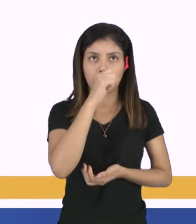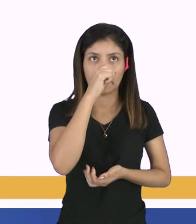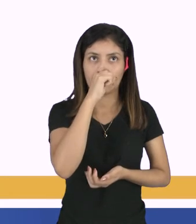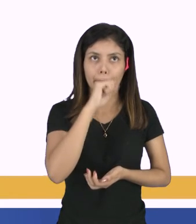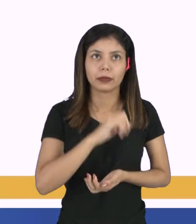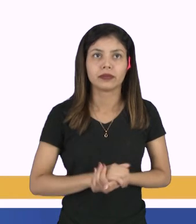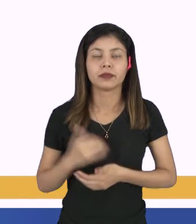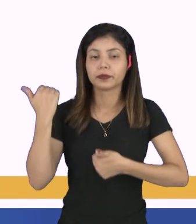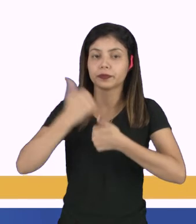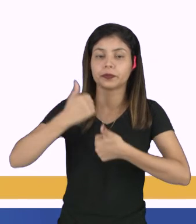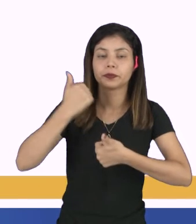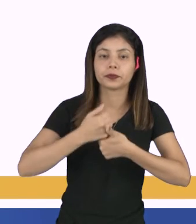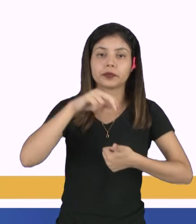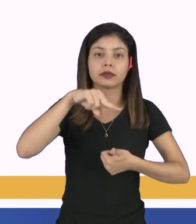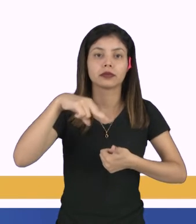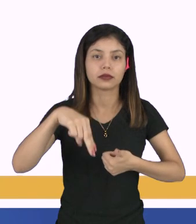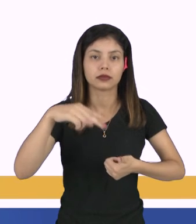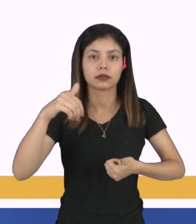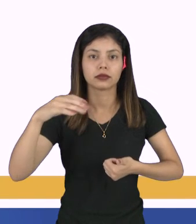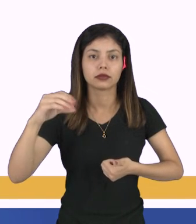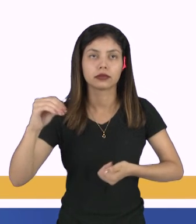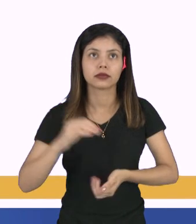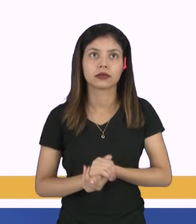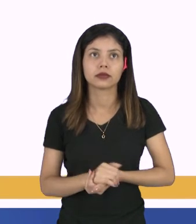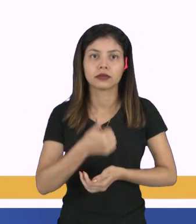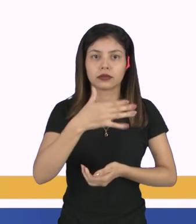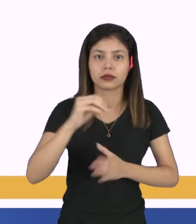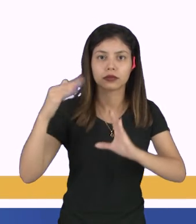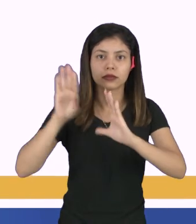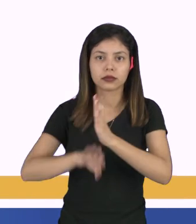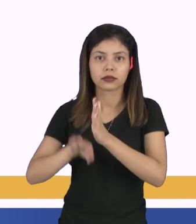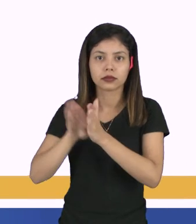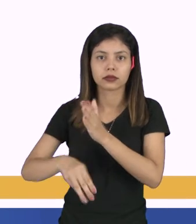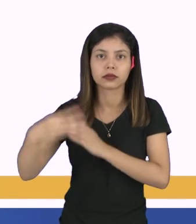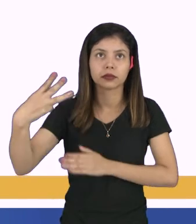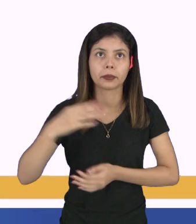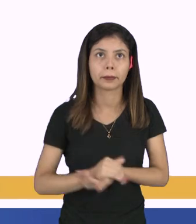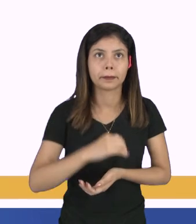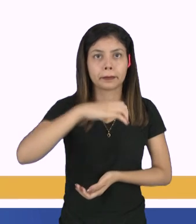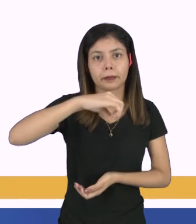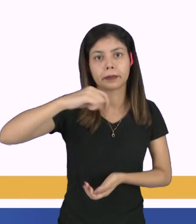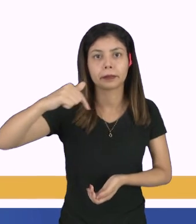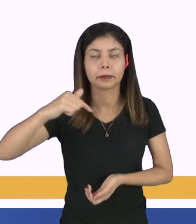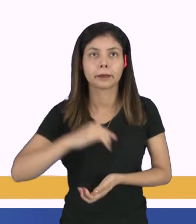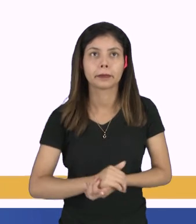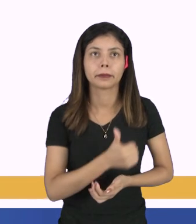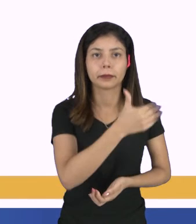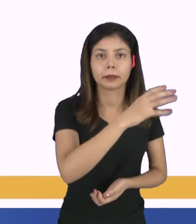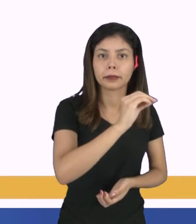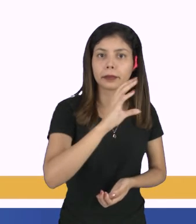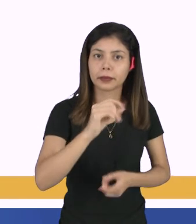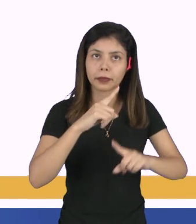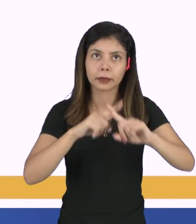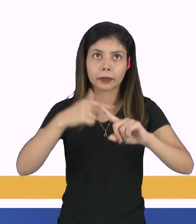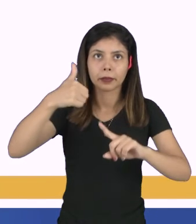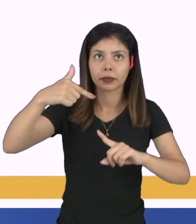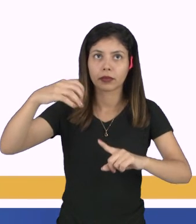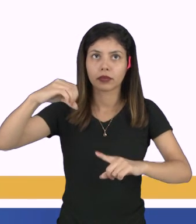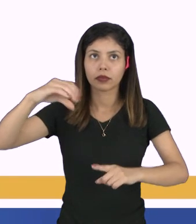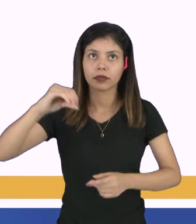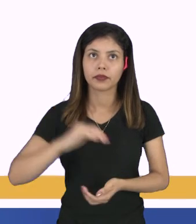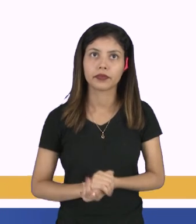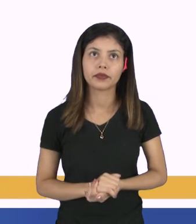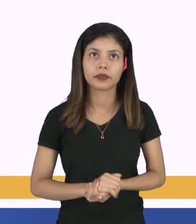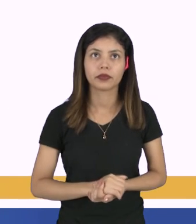Primeiro eu substituo n por 100, né? E faço aqui 100 menos 3, 97. 97 multiplicado